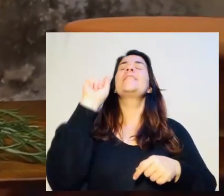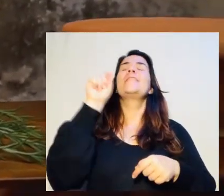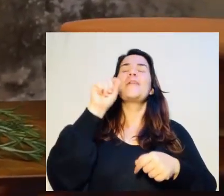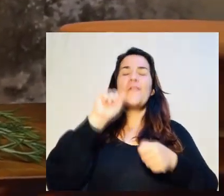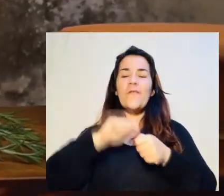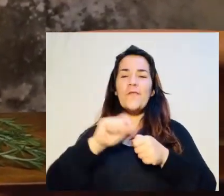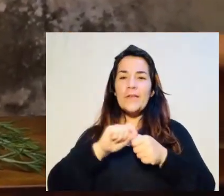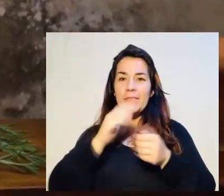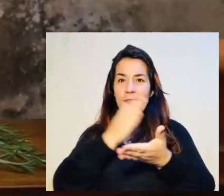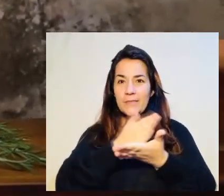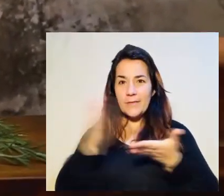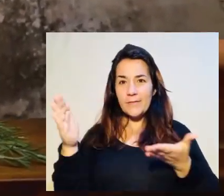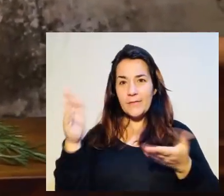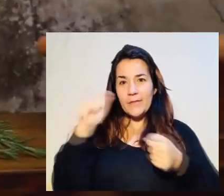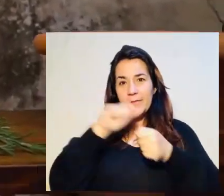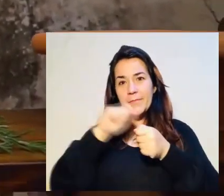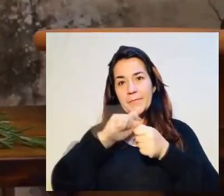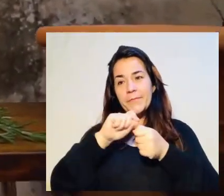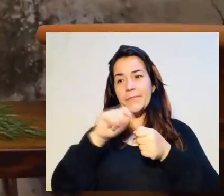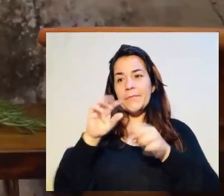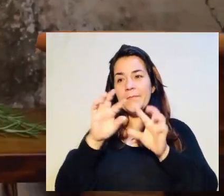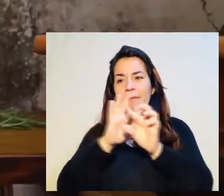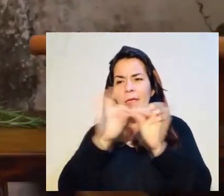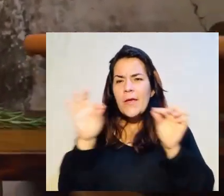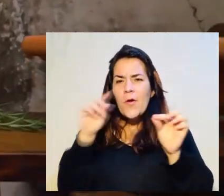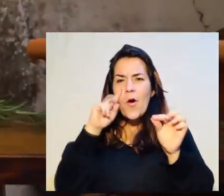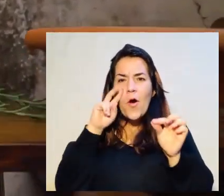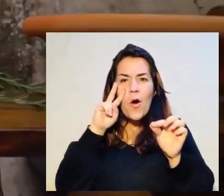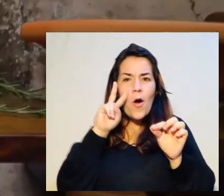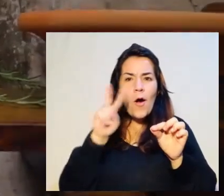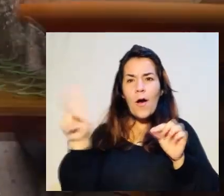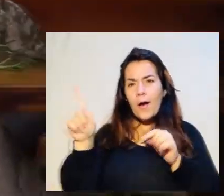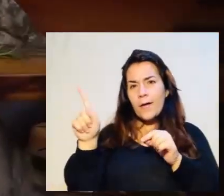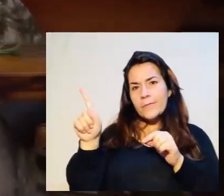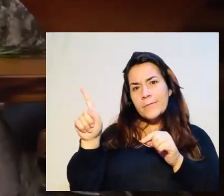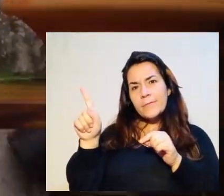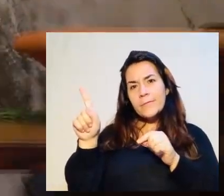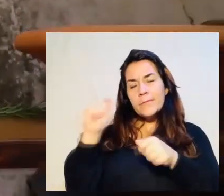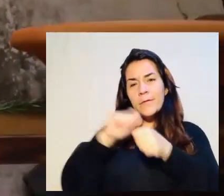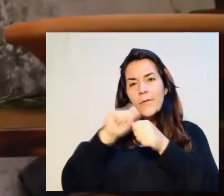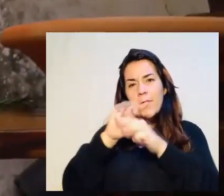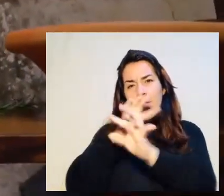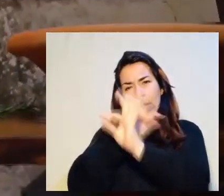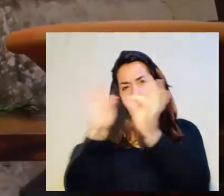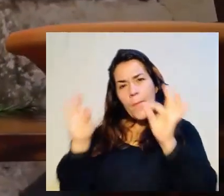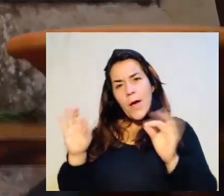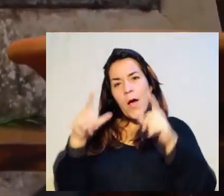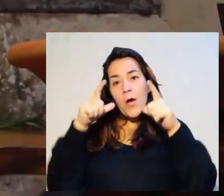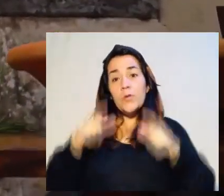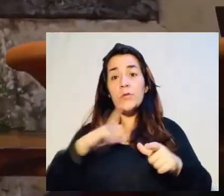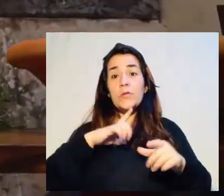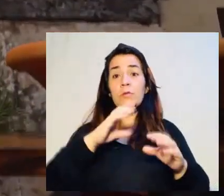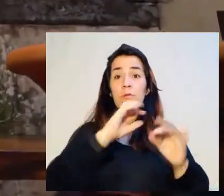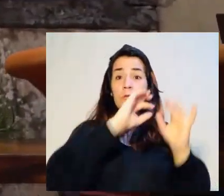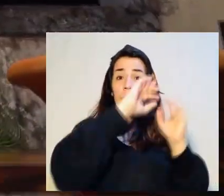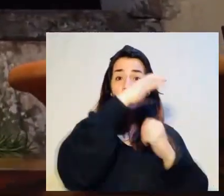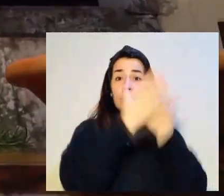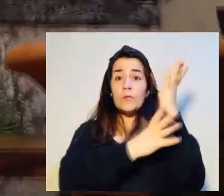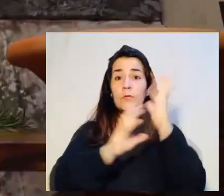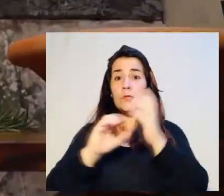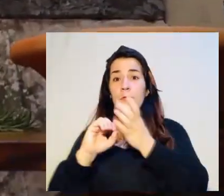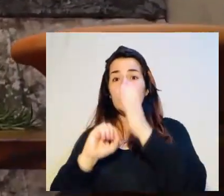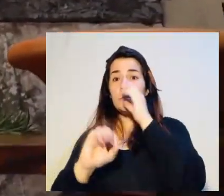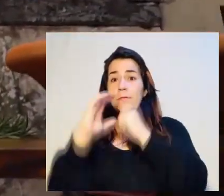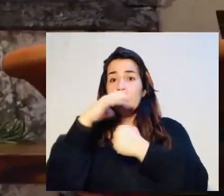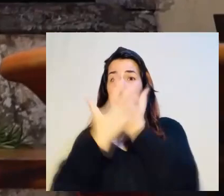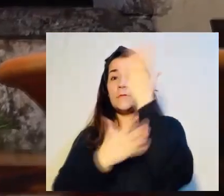O que a gente vai fazer? A gente vai começar fazendo uma pontinha aonde tem todos os galhos